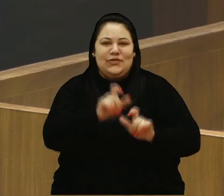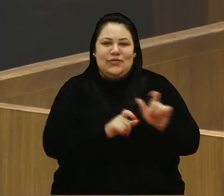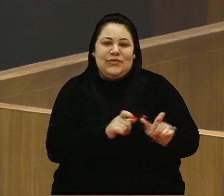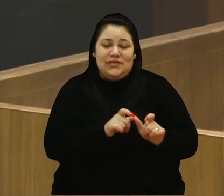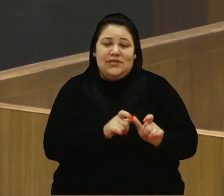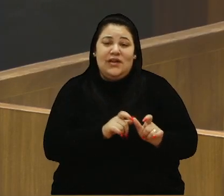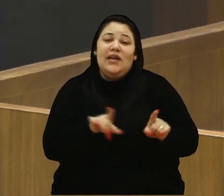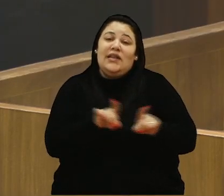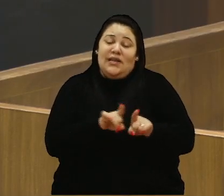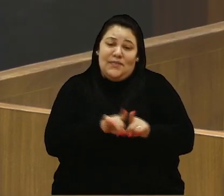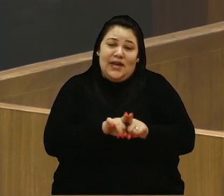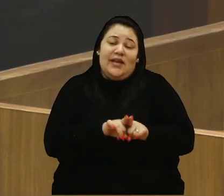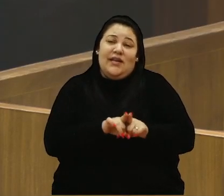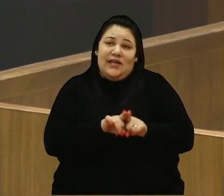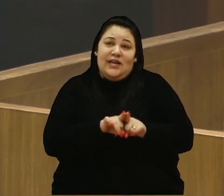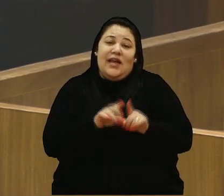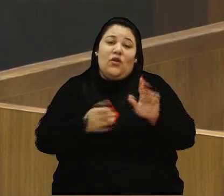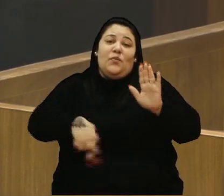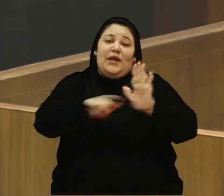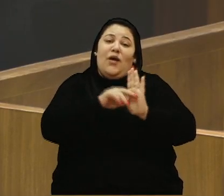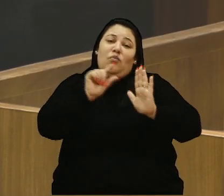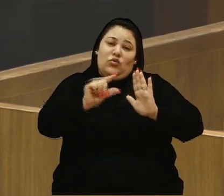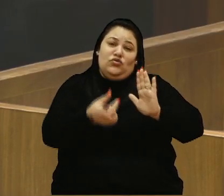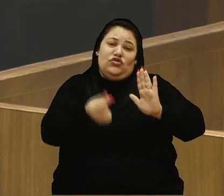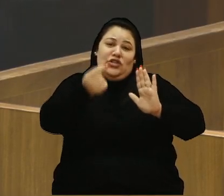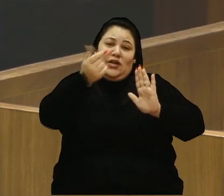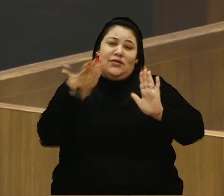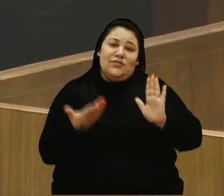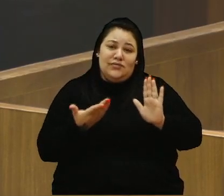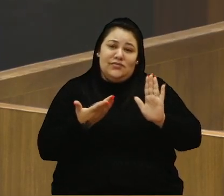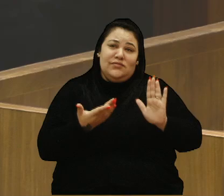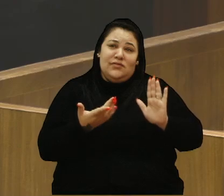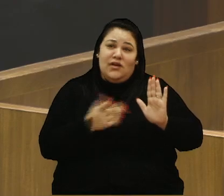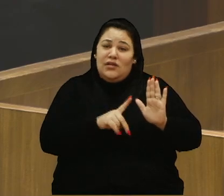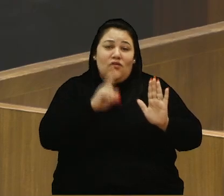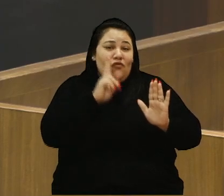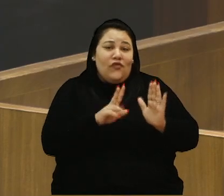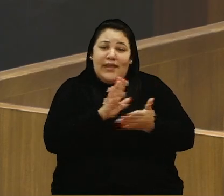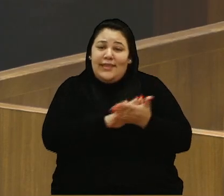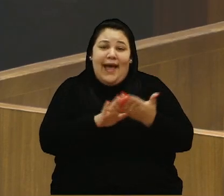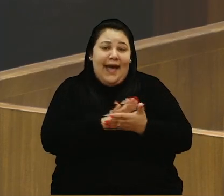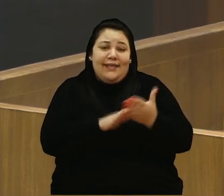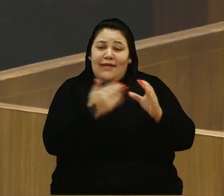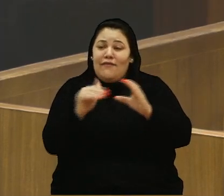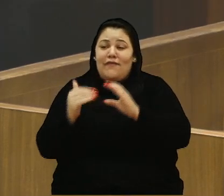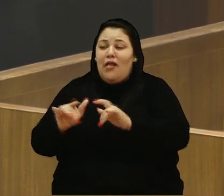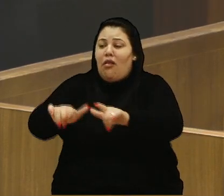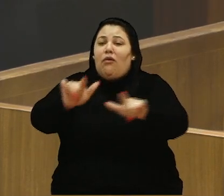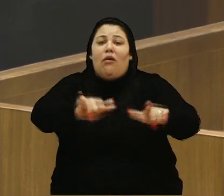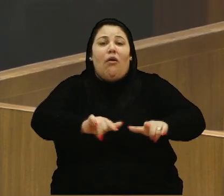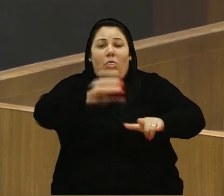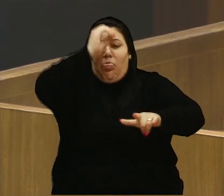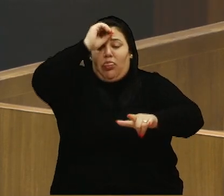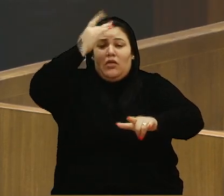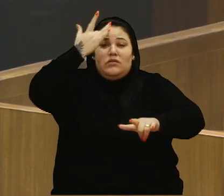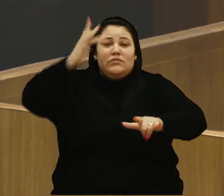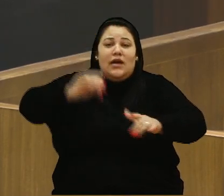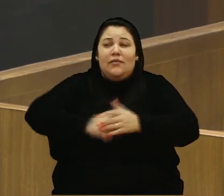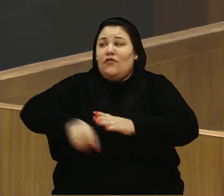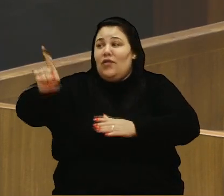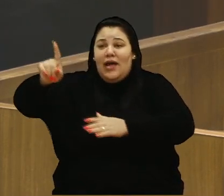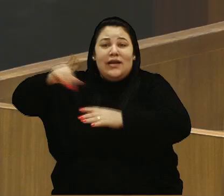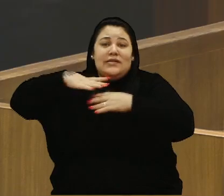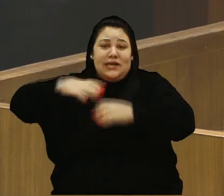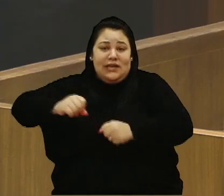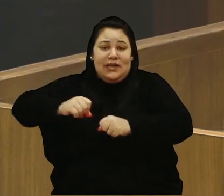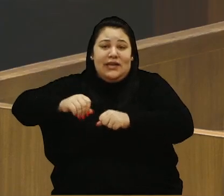dinheiro. Então que tire desse Funtran aqui que a gente não vê para onde vai. Aliás, fui lá na Secretaria de Trânsito e vi um monte de coisa encaixotada, então algumas coisas a gente não